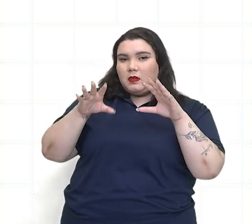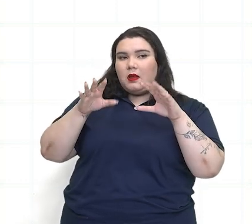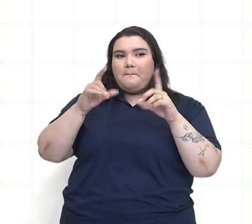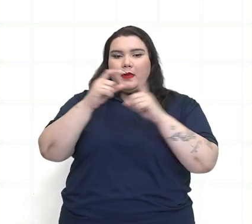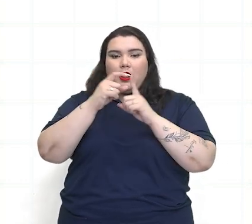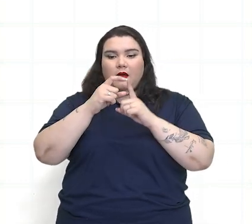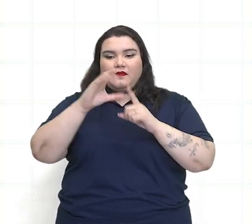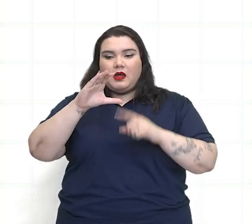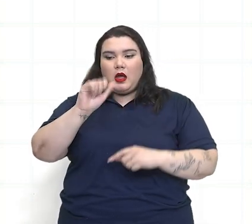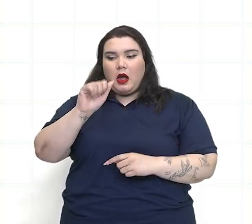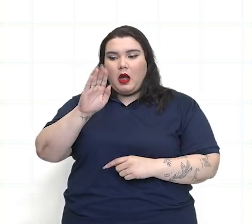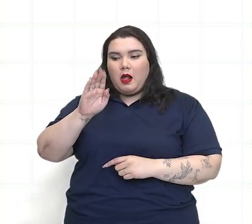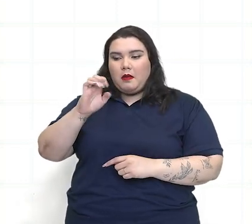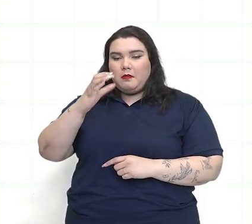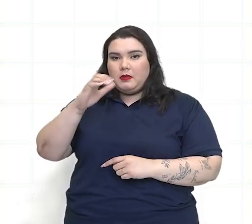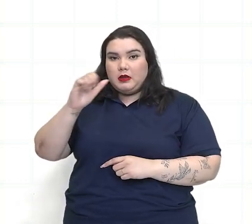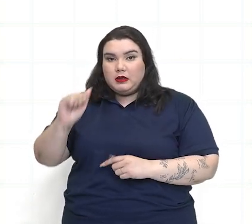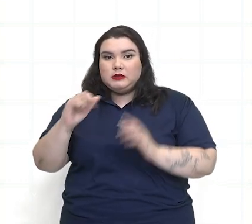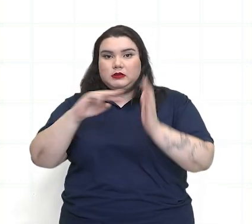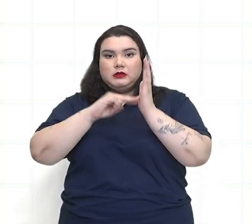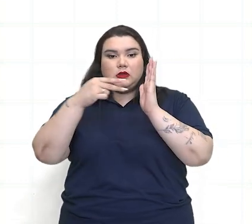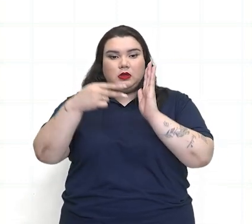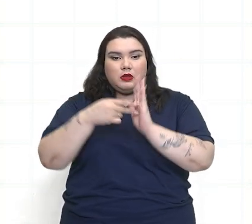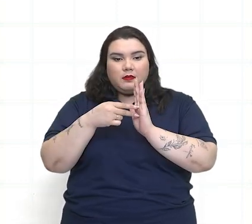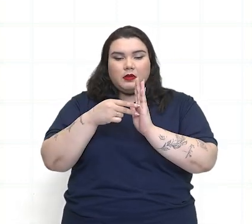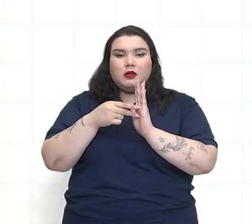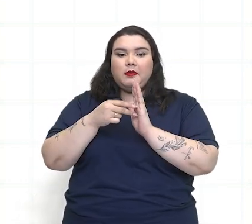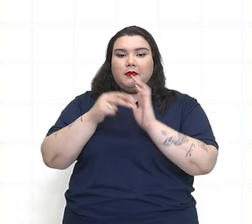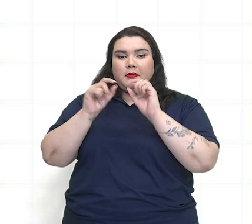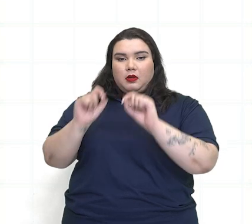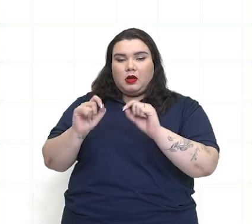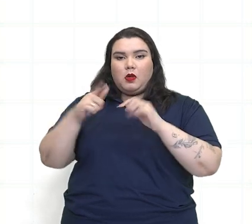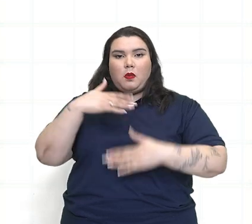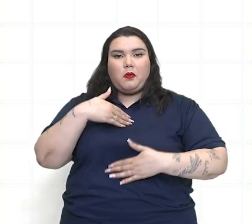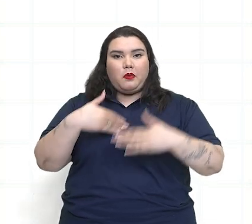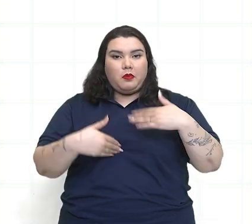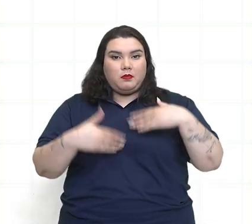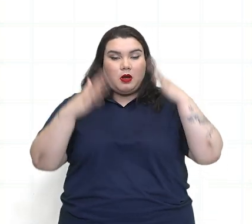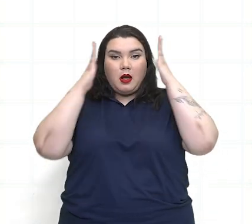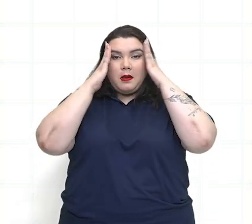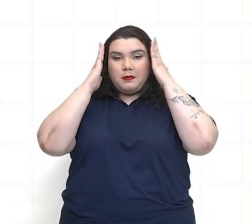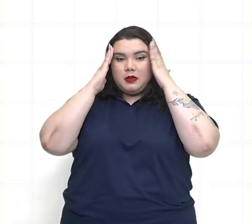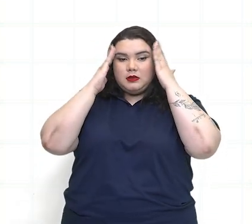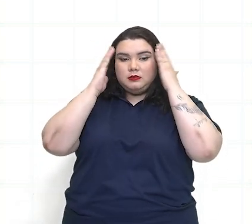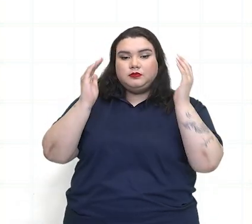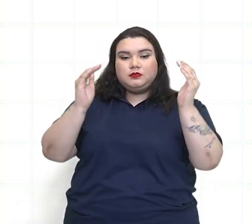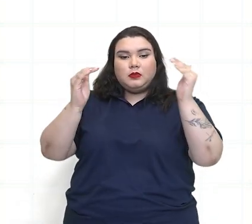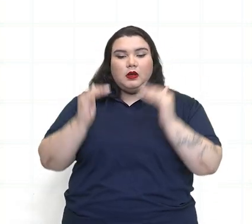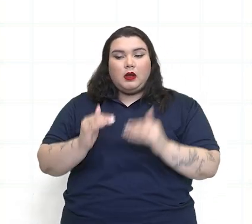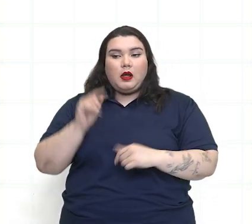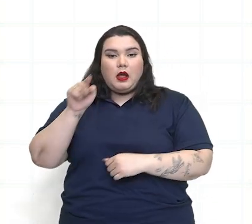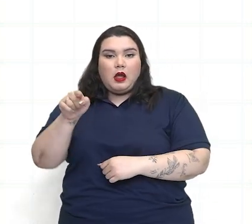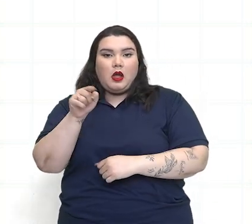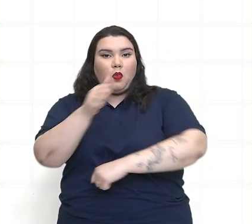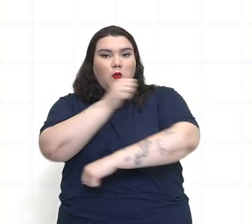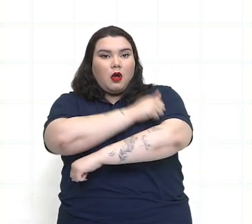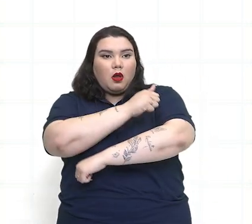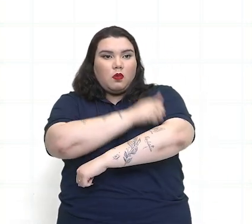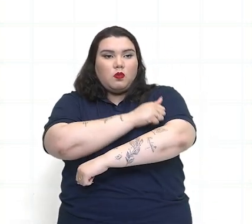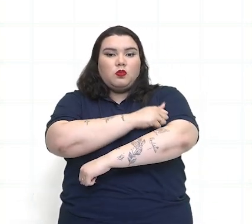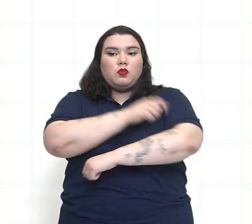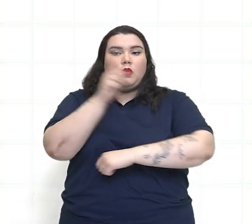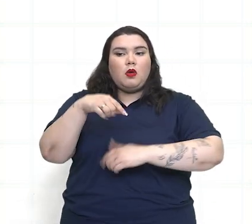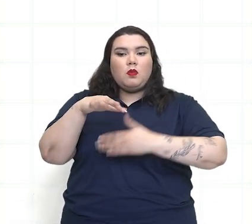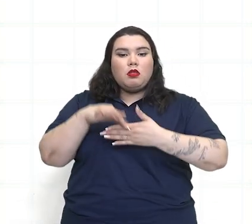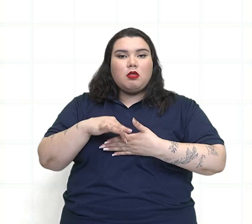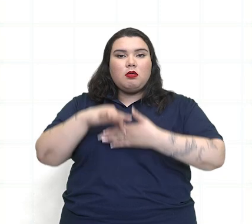cabeça, conforme já explicamos, está no seu sentido literal, parte do corpo humano. Aquele aluno é o cabeça da